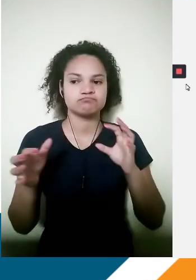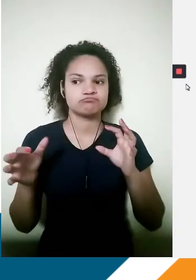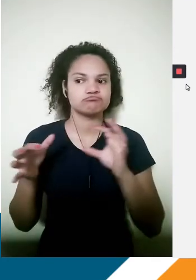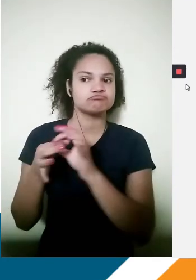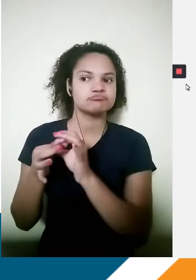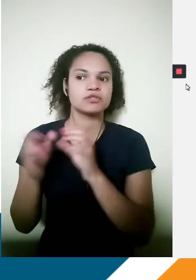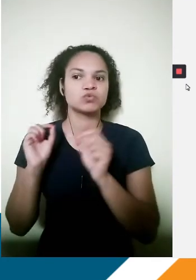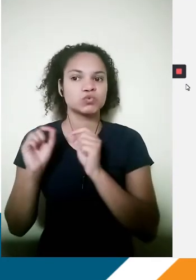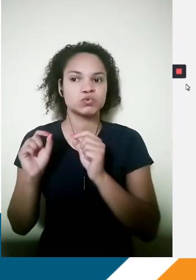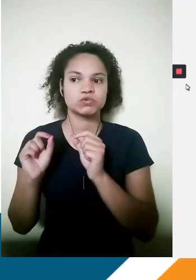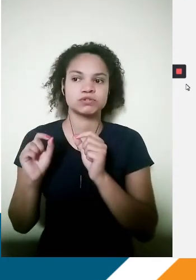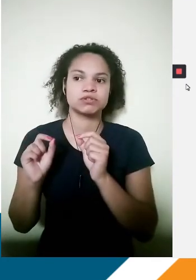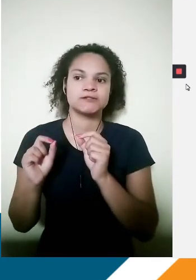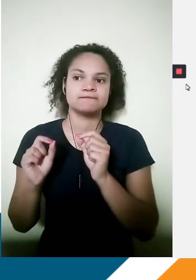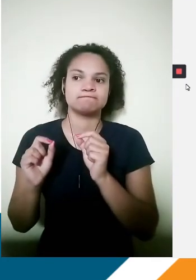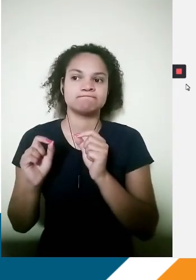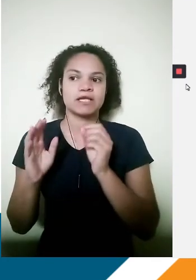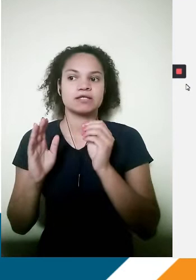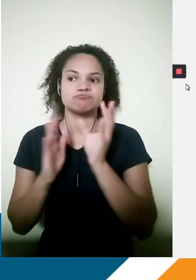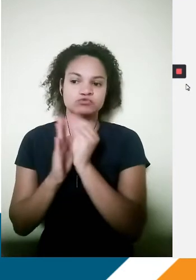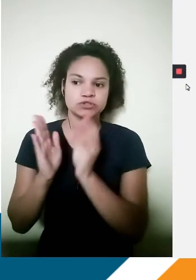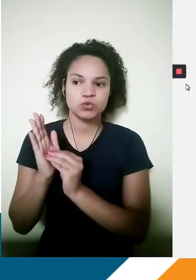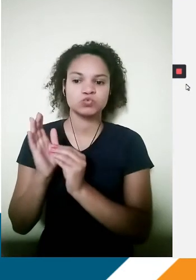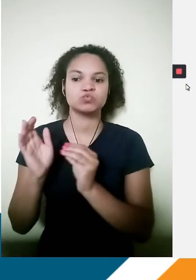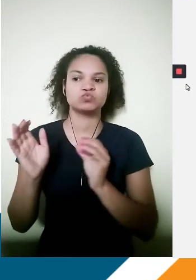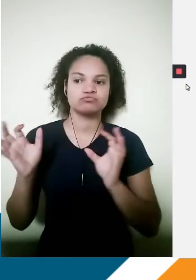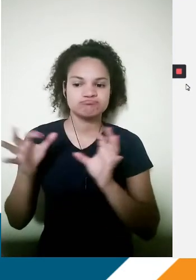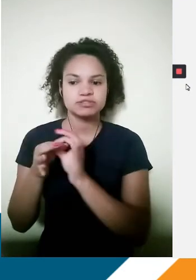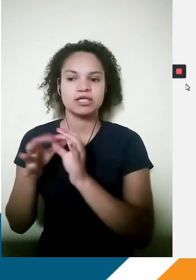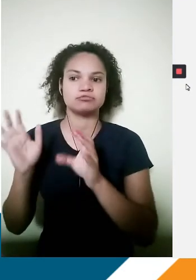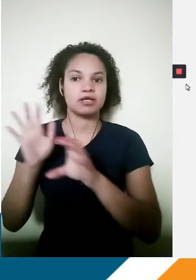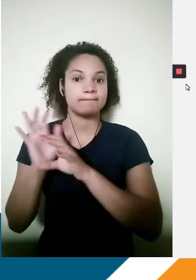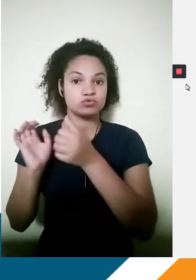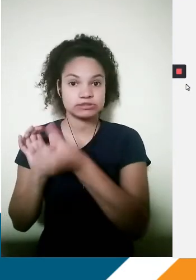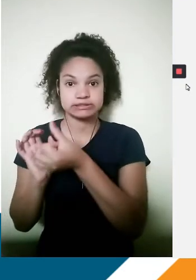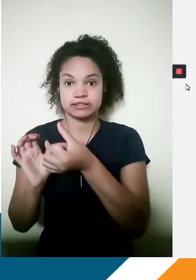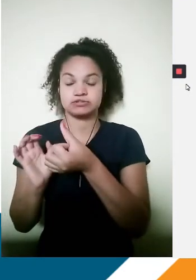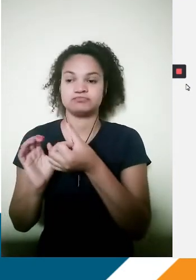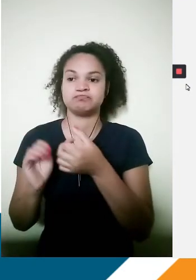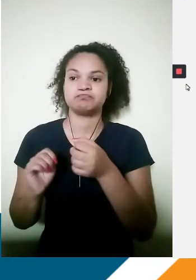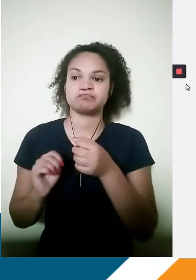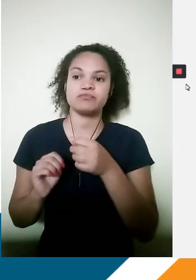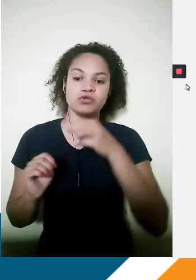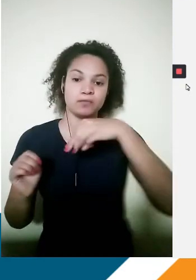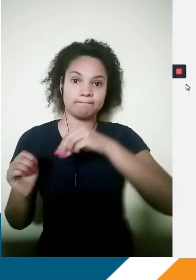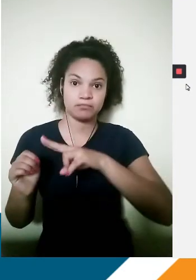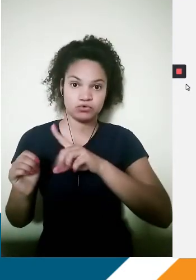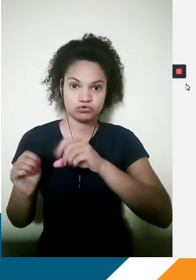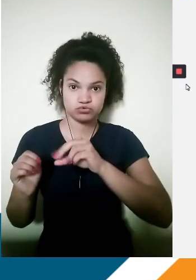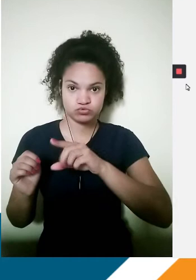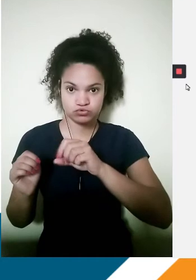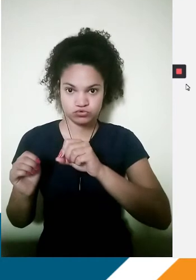assuntos que estão relacionados ao capítulo 6 ou unidade 6 do nosso segundo módulo.